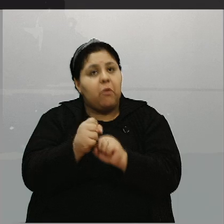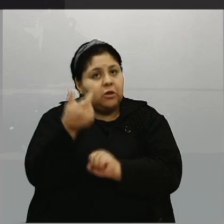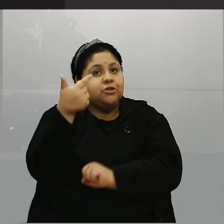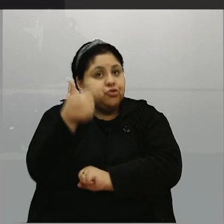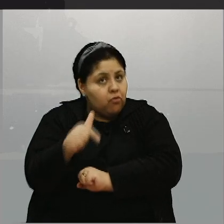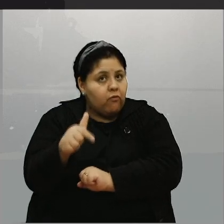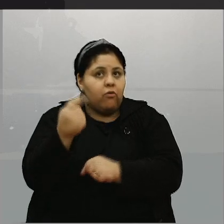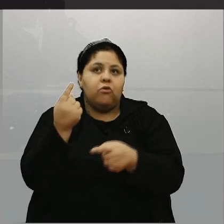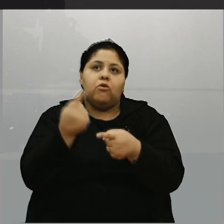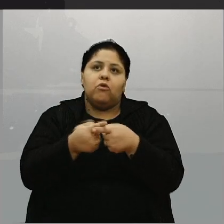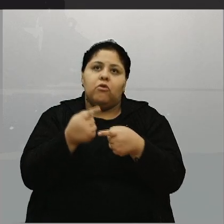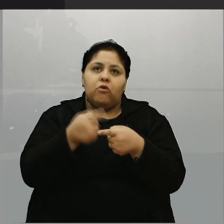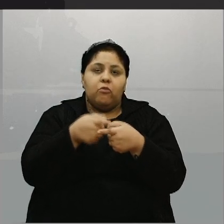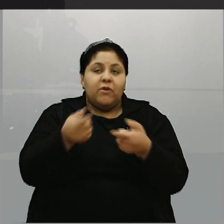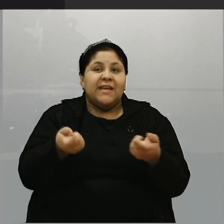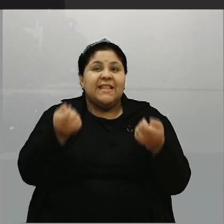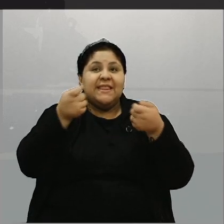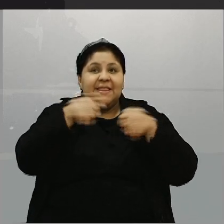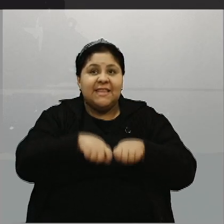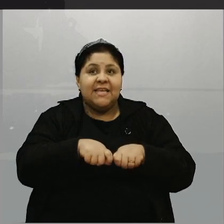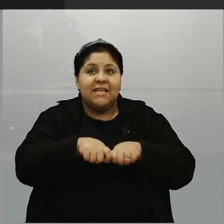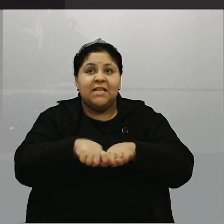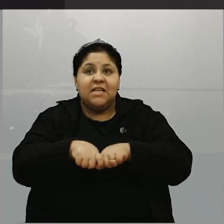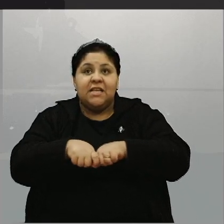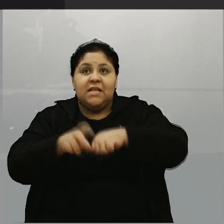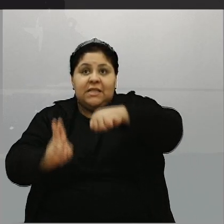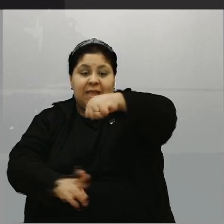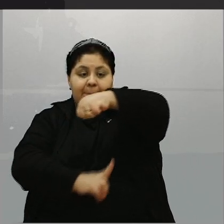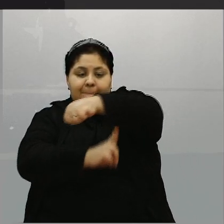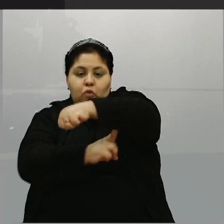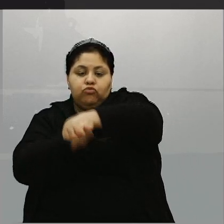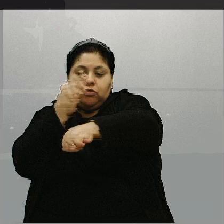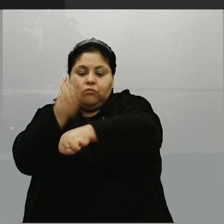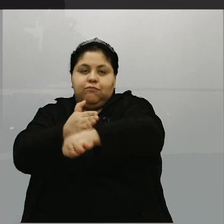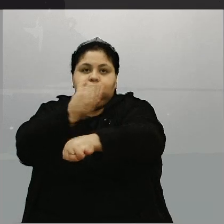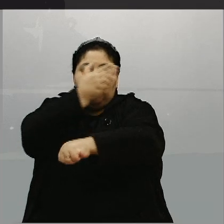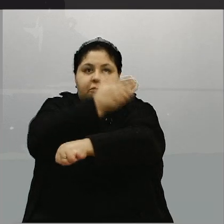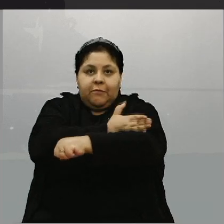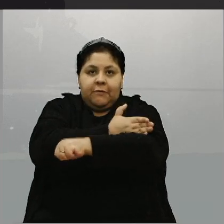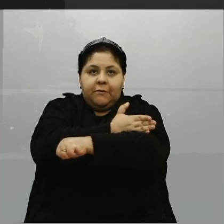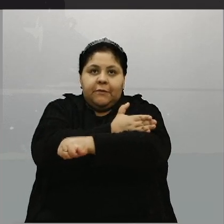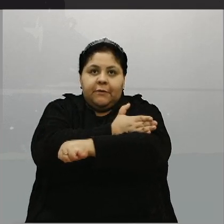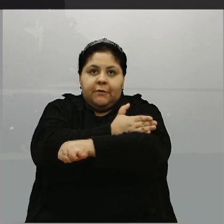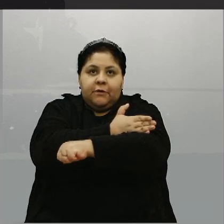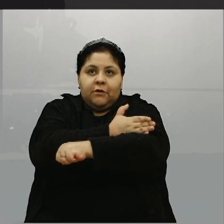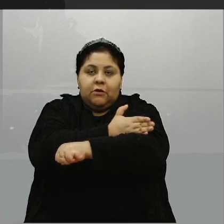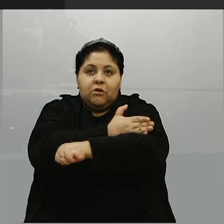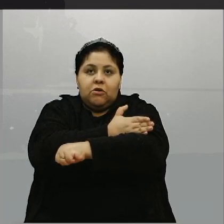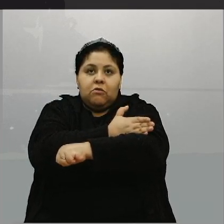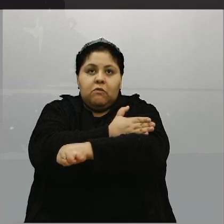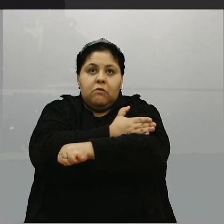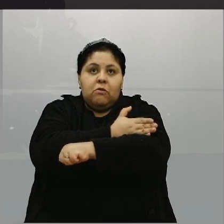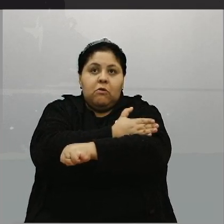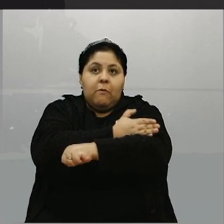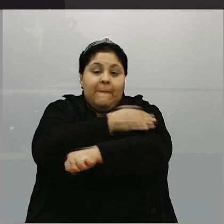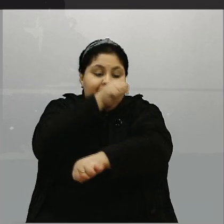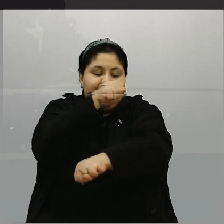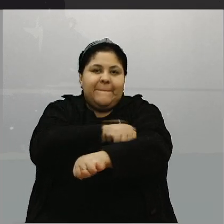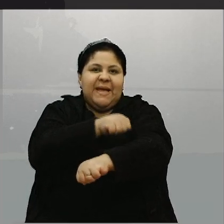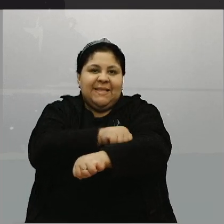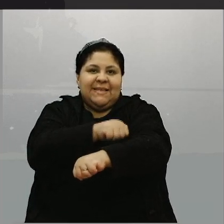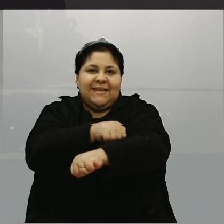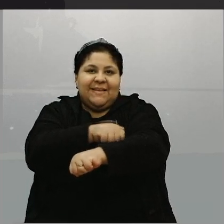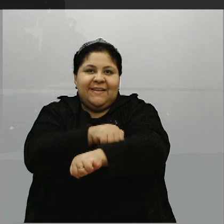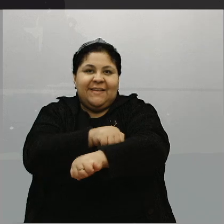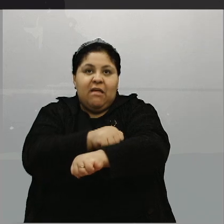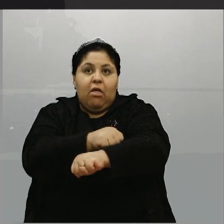porque seria necessário nas cabeceiras dela, enfim, concretar, vereador Camilles. Foi